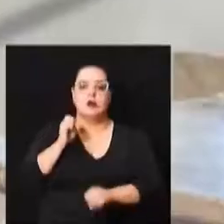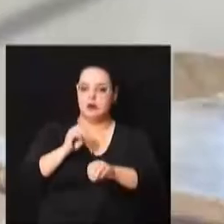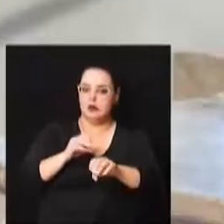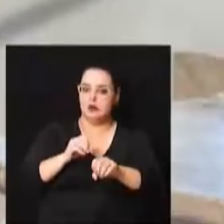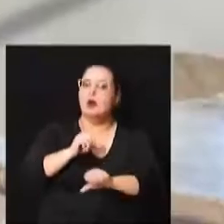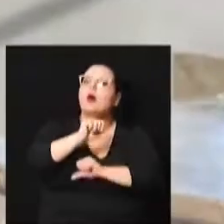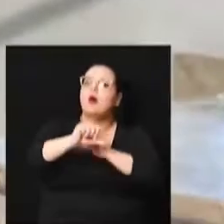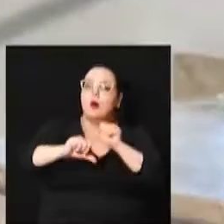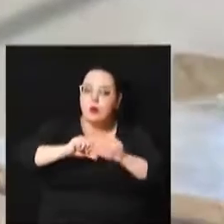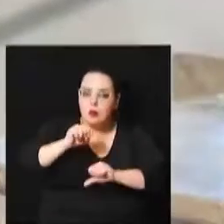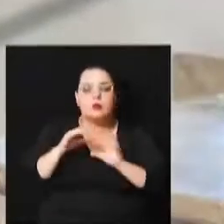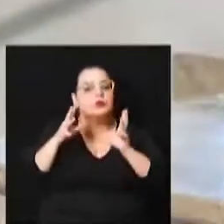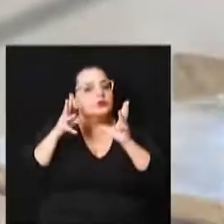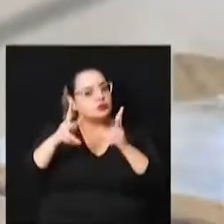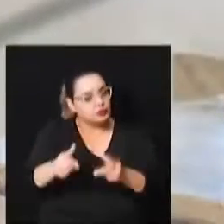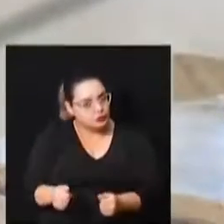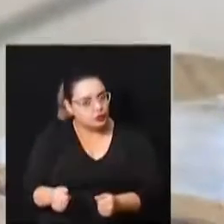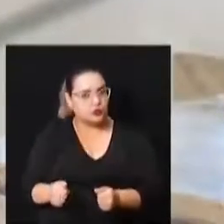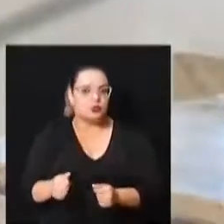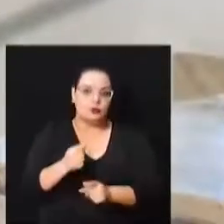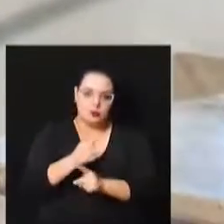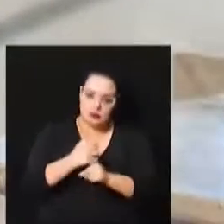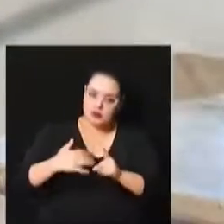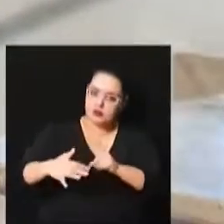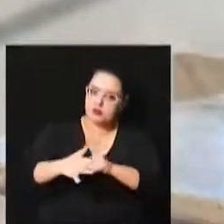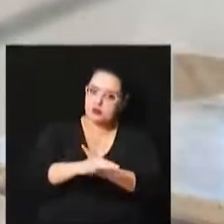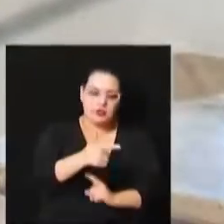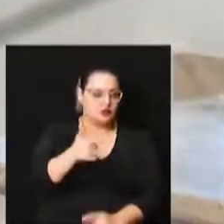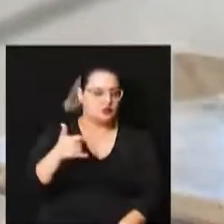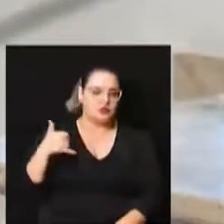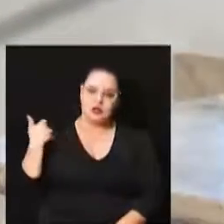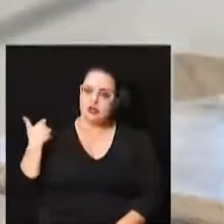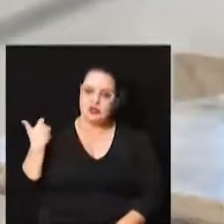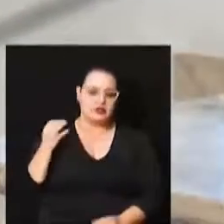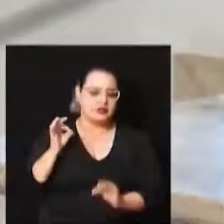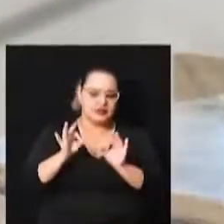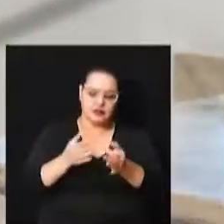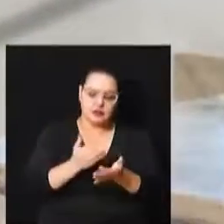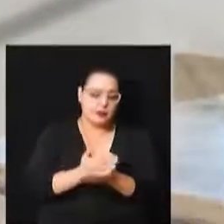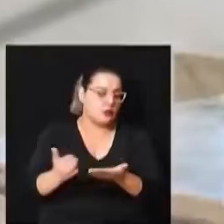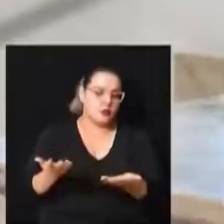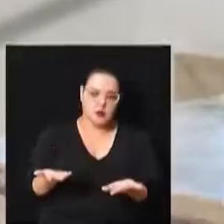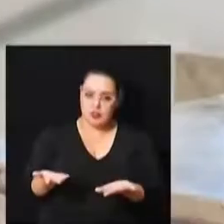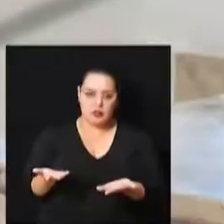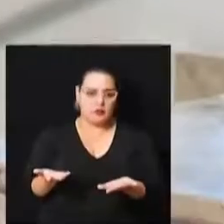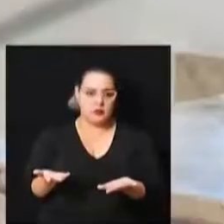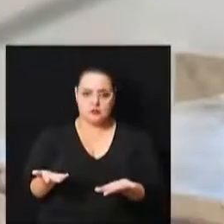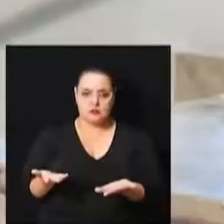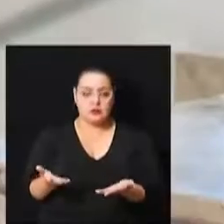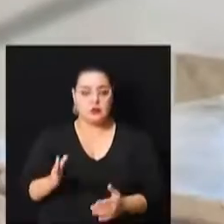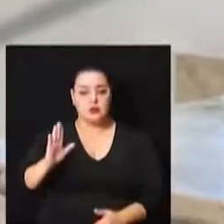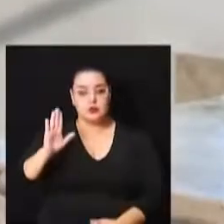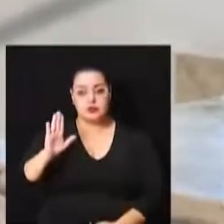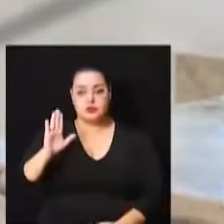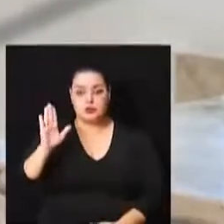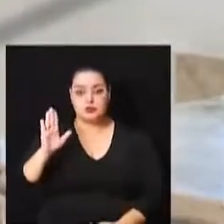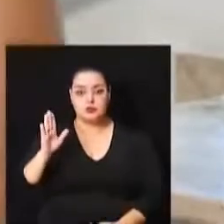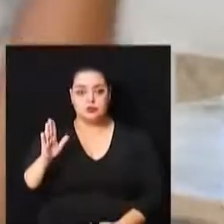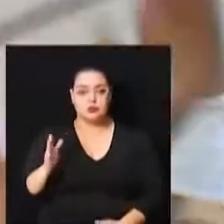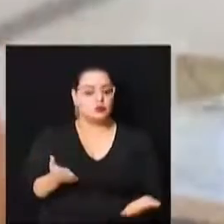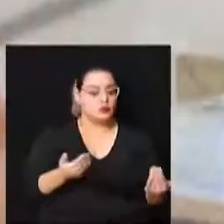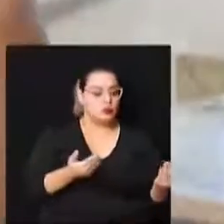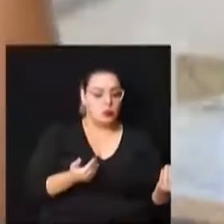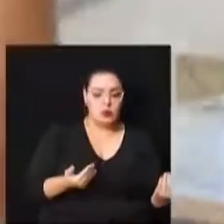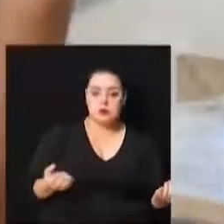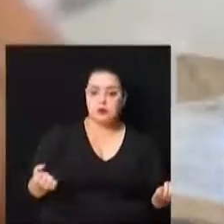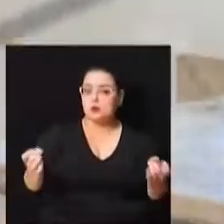que a educação, ela muda toda uma sociedade e ela não tem idade certa para começar. Então, eu tenho, dos candidatos, tem desde